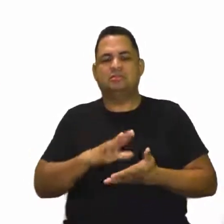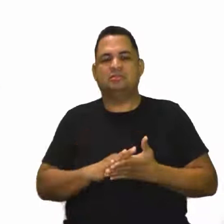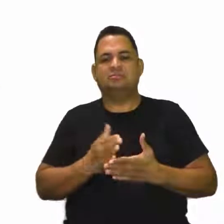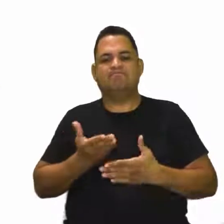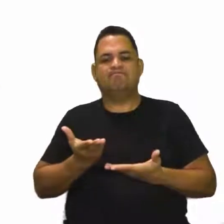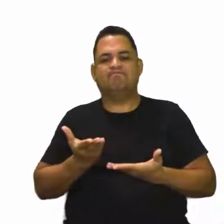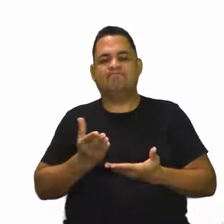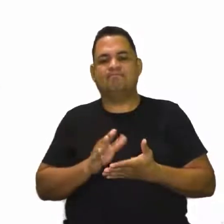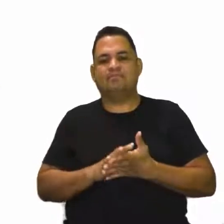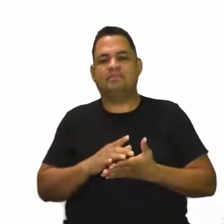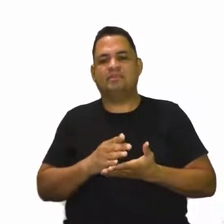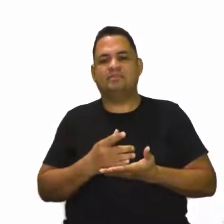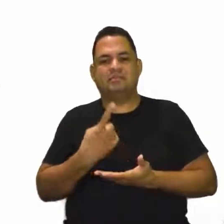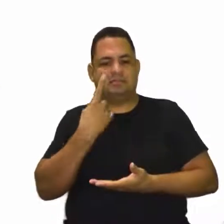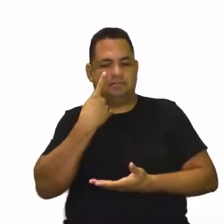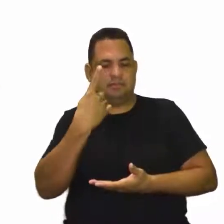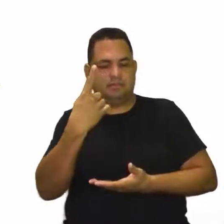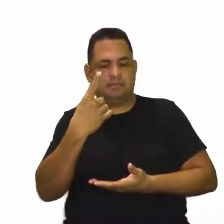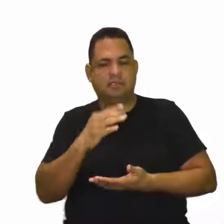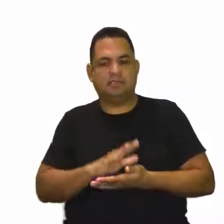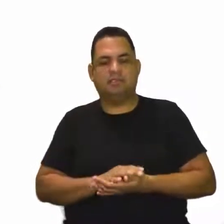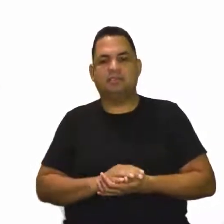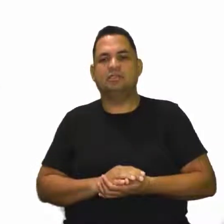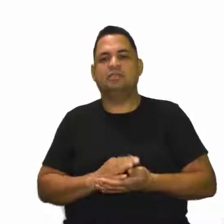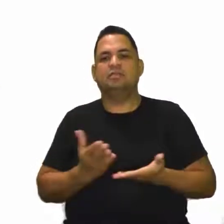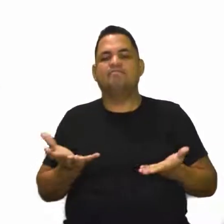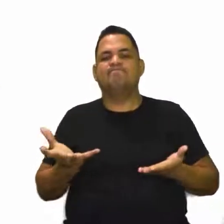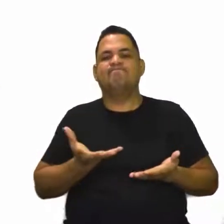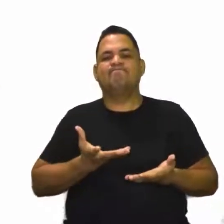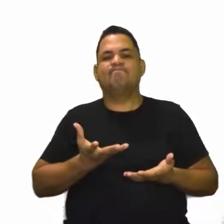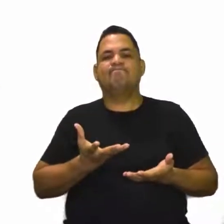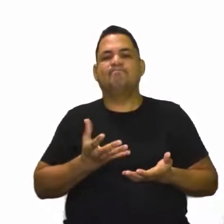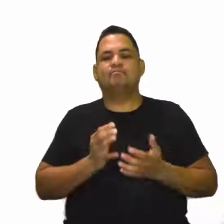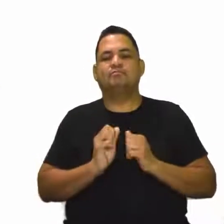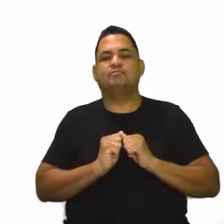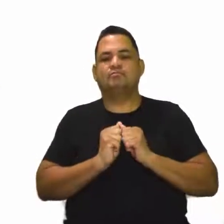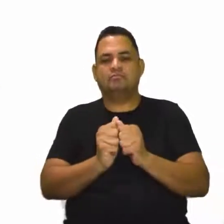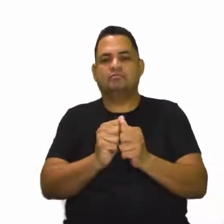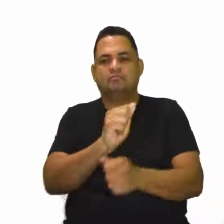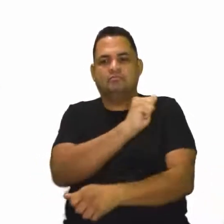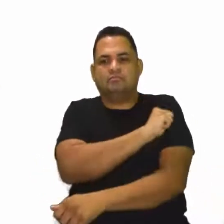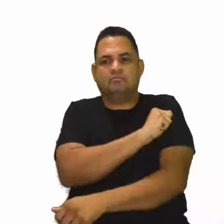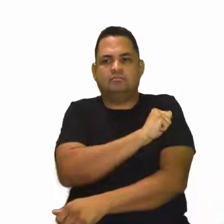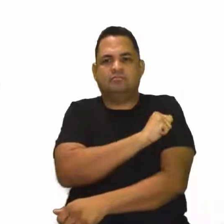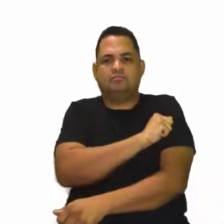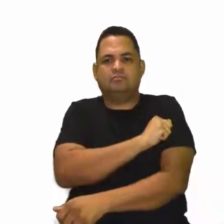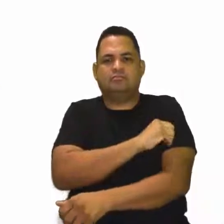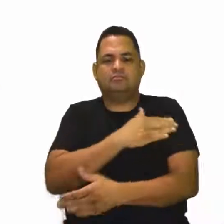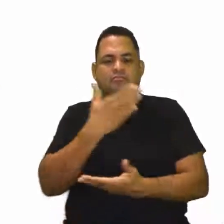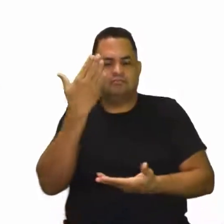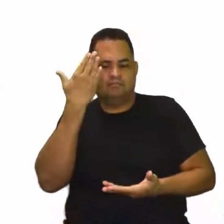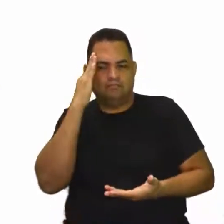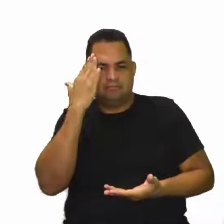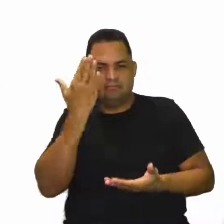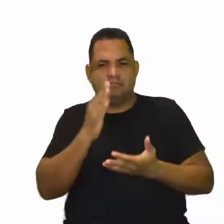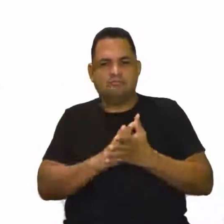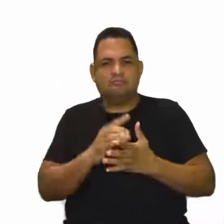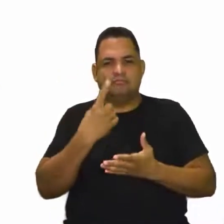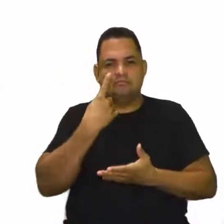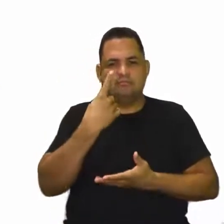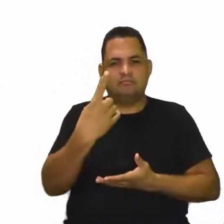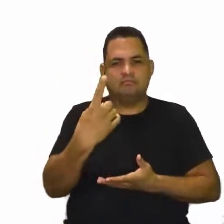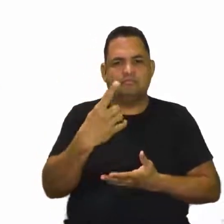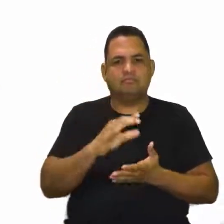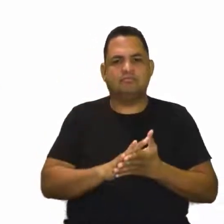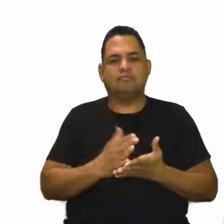dessa ponte ainda. Vocês verão lá na frente. Aí eu quero que tu acompanhe, aluno, nesses entendimentos,